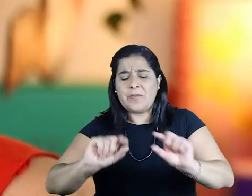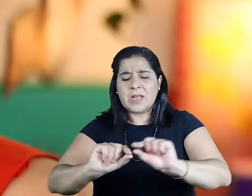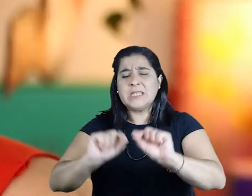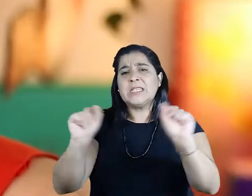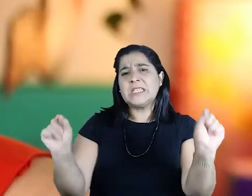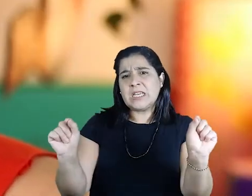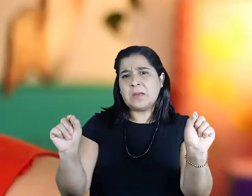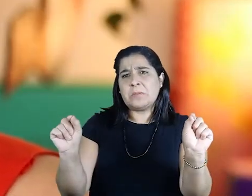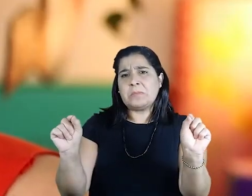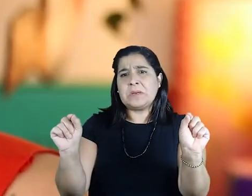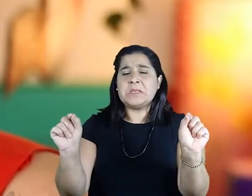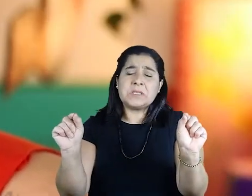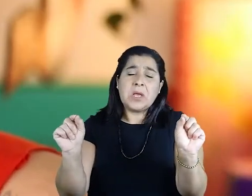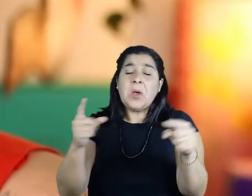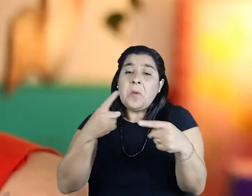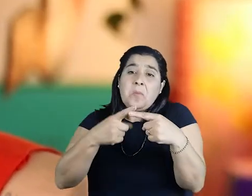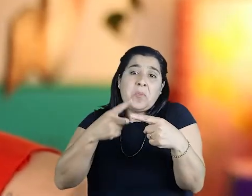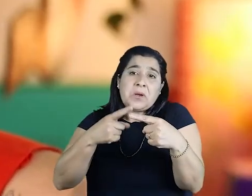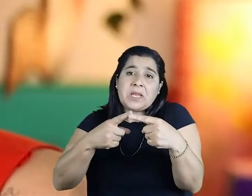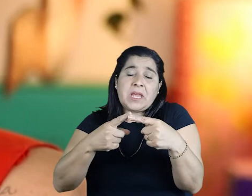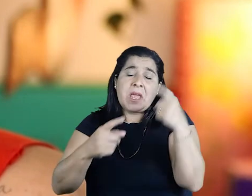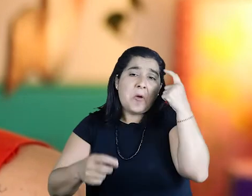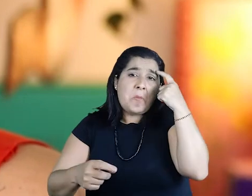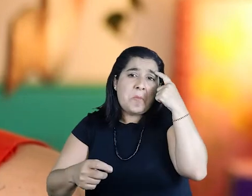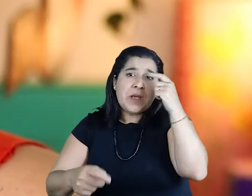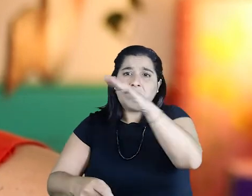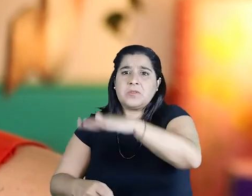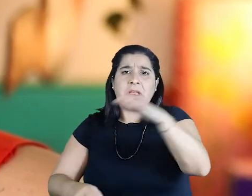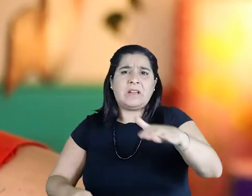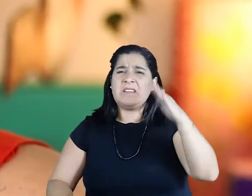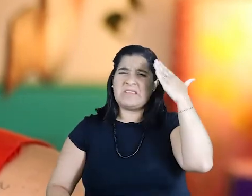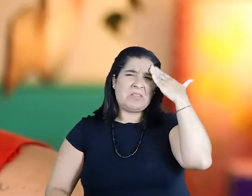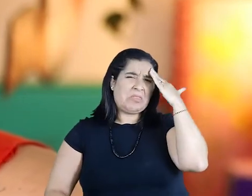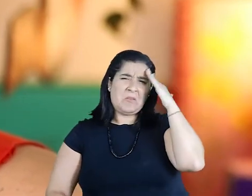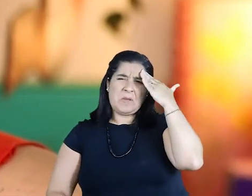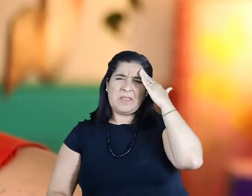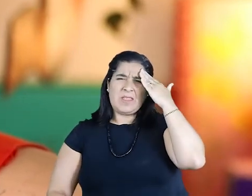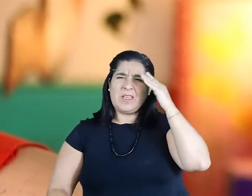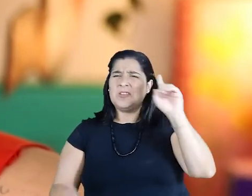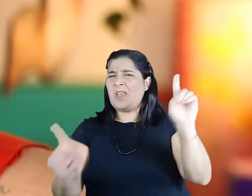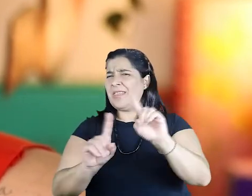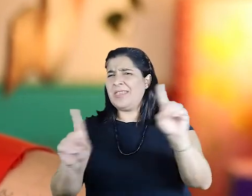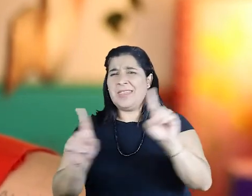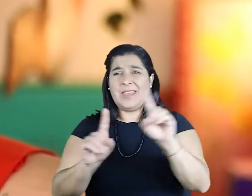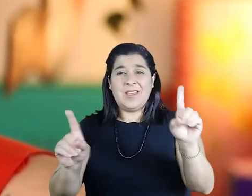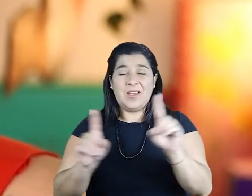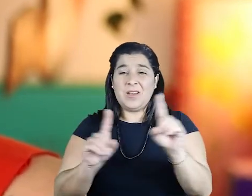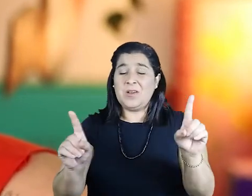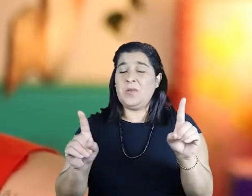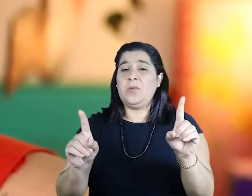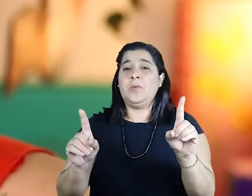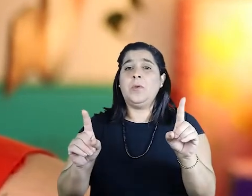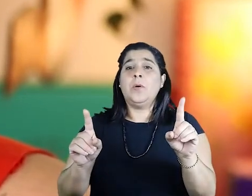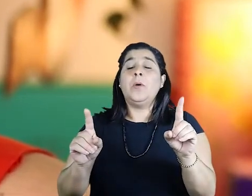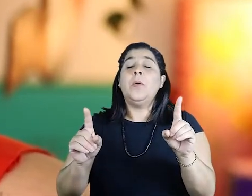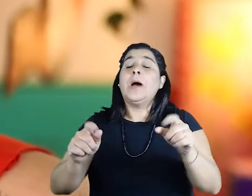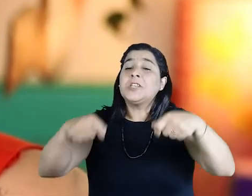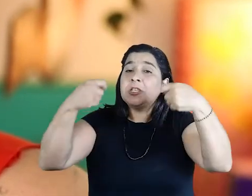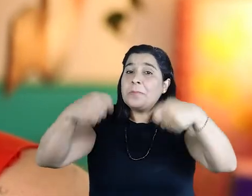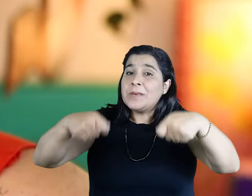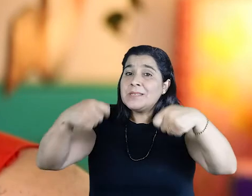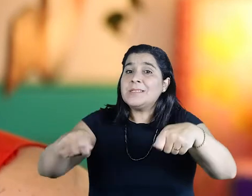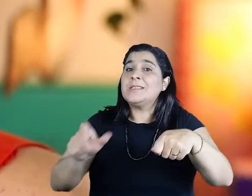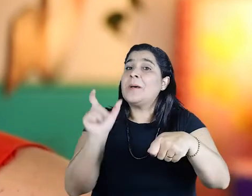simplifica o texto porque acha que uma criança não vai entender, a gente está apostando na incapacidade dessa criança de construir